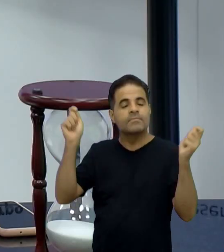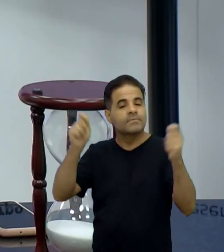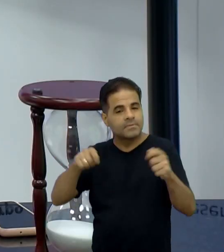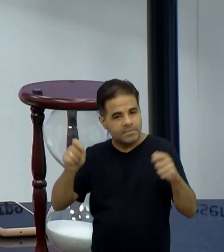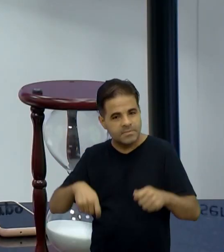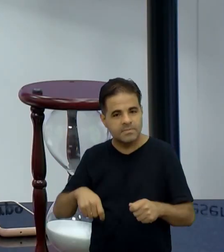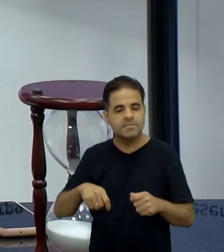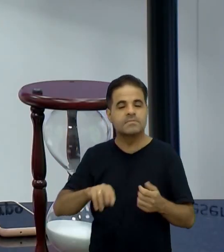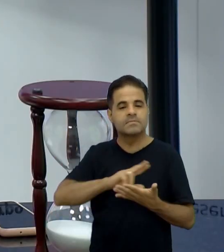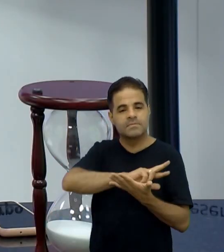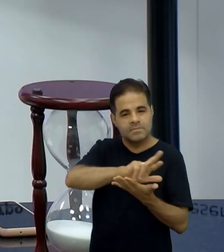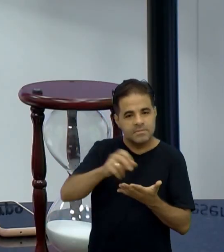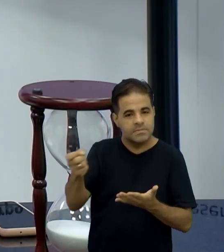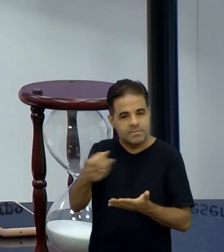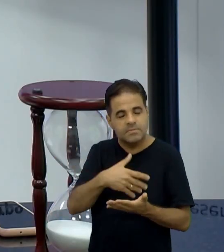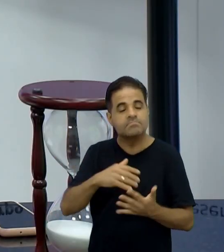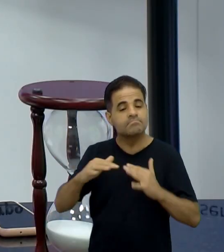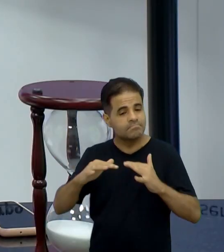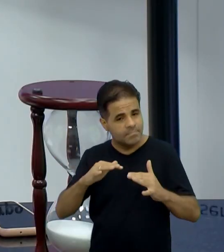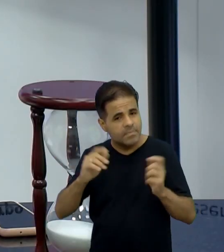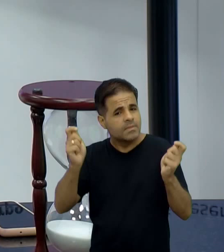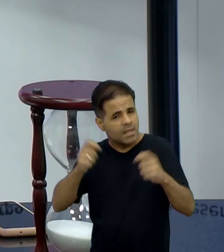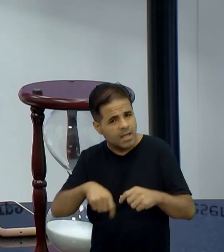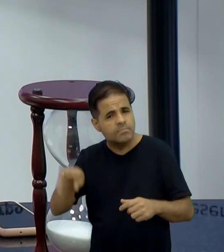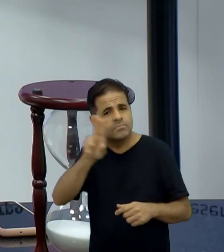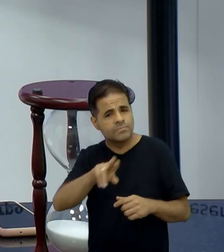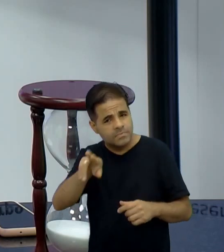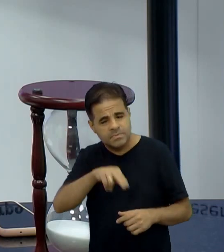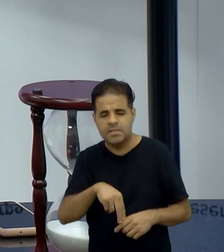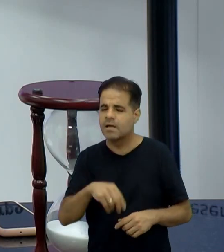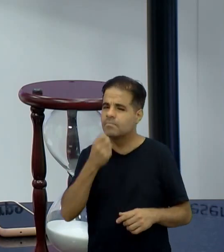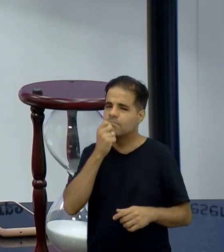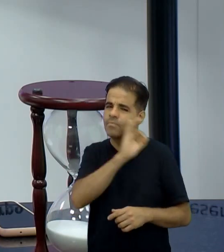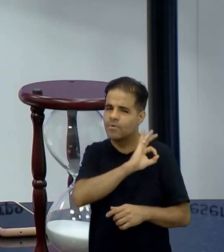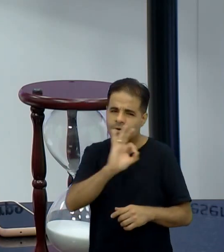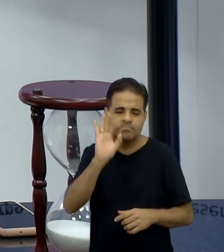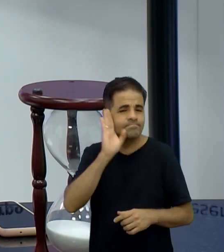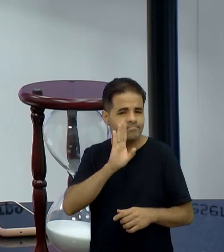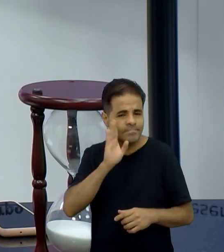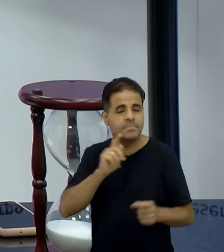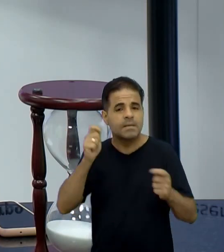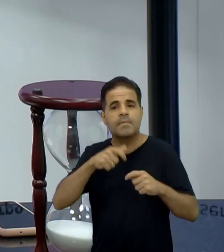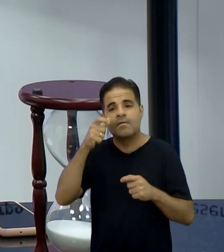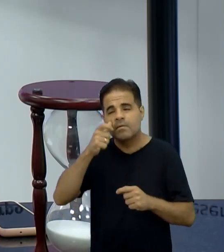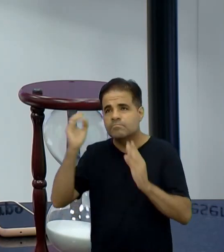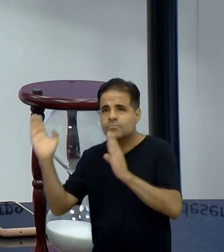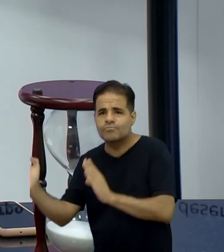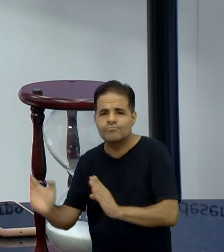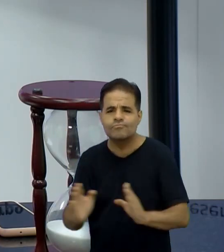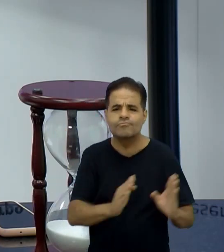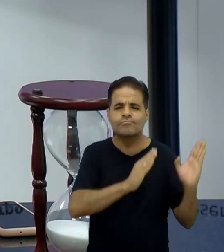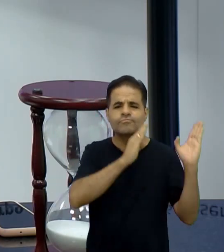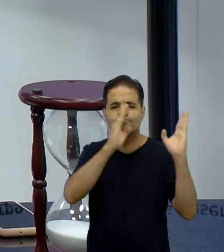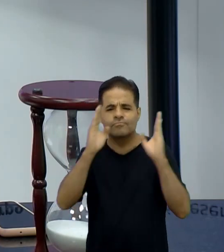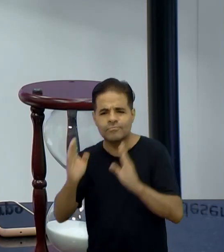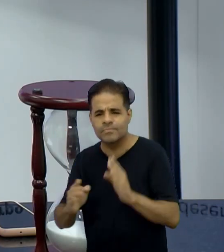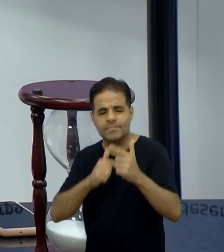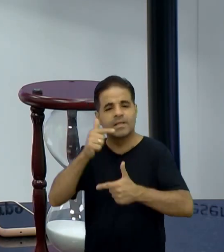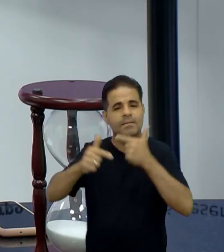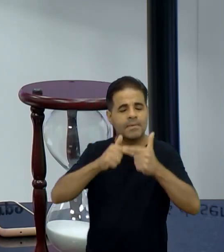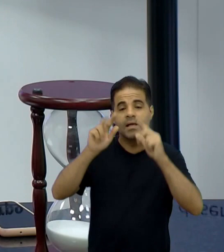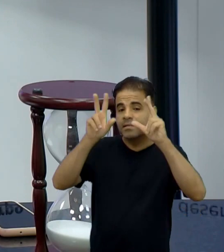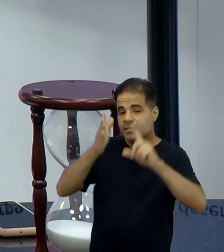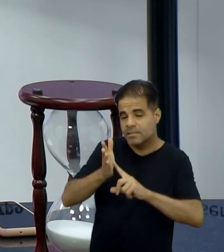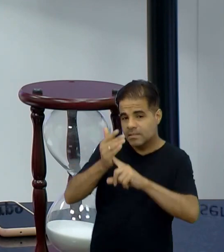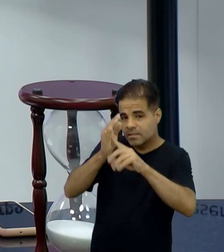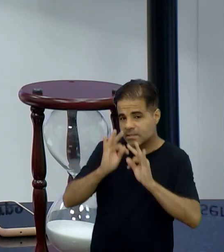Aqueles CIEBPs que são móveis. Então, utilizem, gente. O CIEBP é muito legal e dá pra ver como que eles conseguem, né, trabalhar aí a tecnologia com essa questão